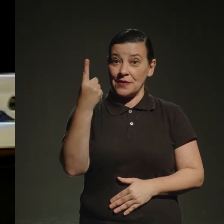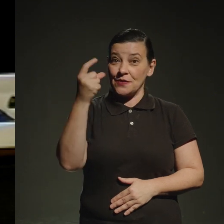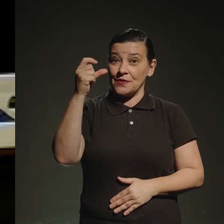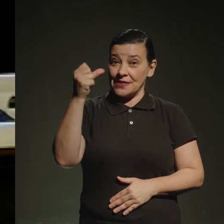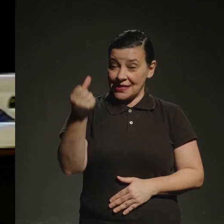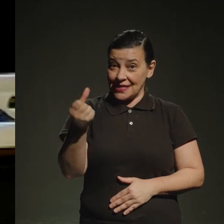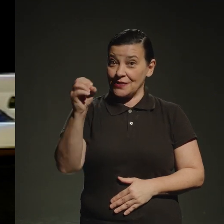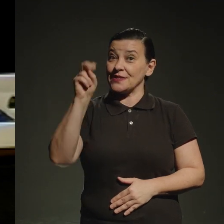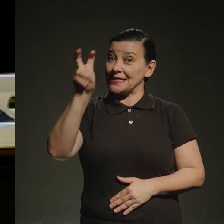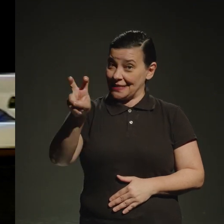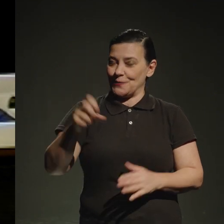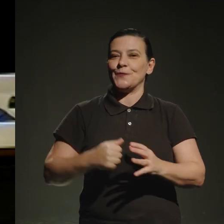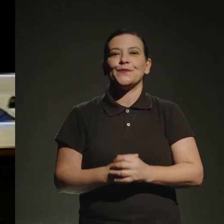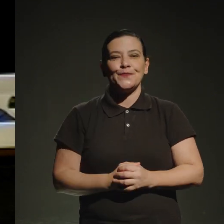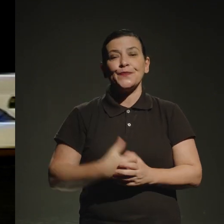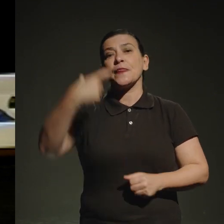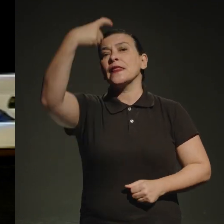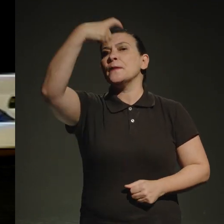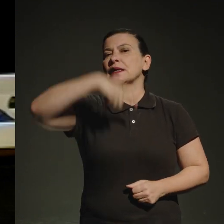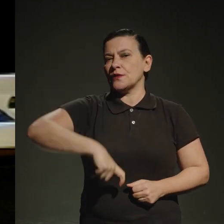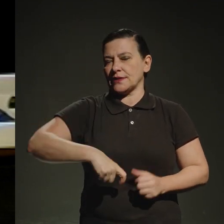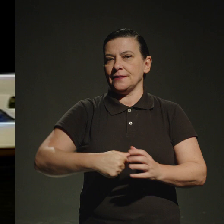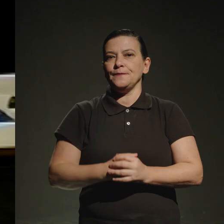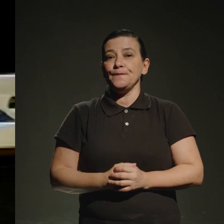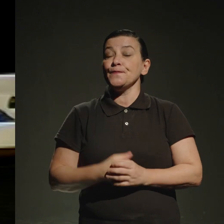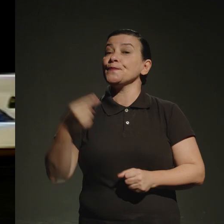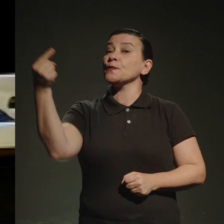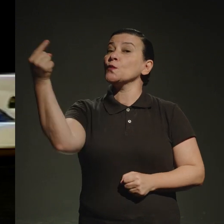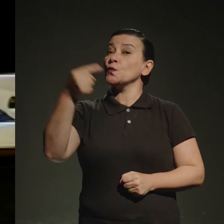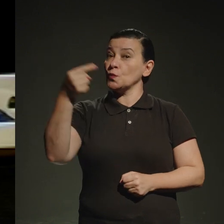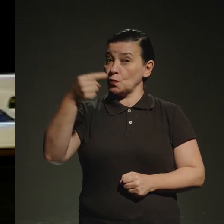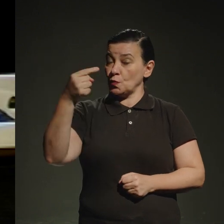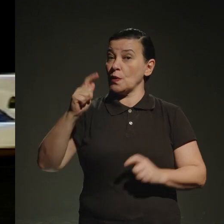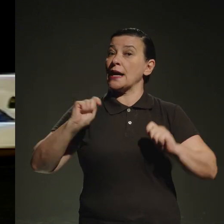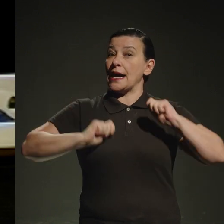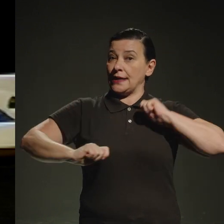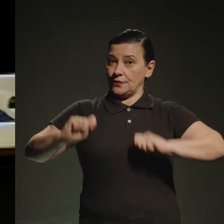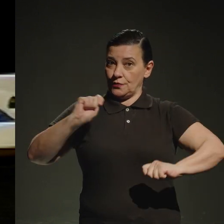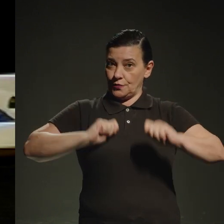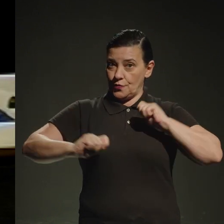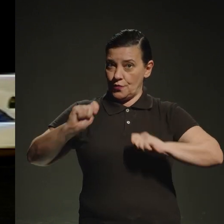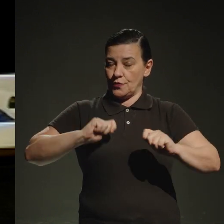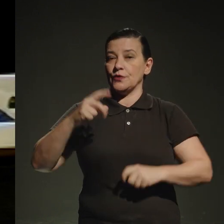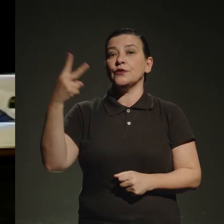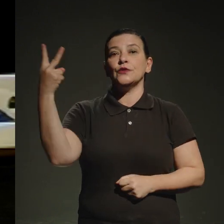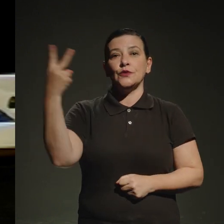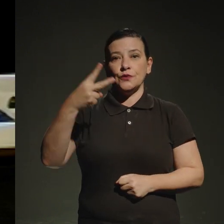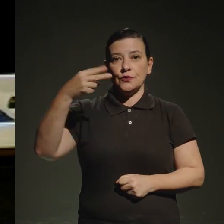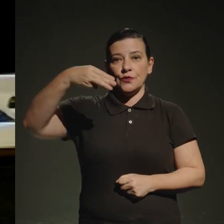eu convidei o Eduardo Faquel, cujo trabalho eu admiro muito, para fazer algumas ações que estão nas